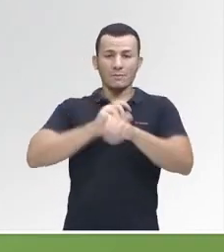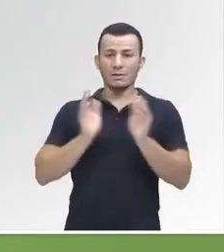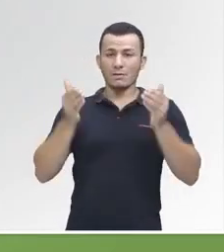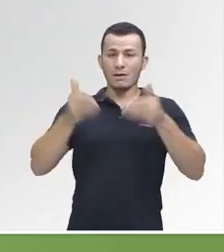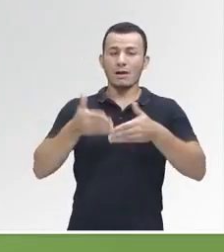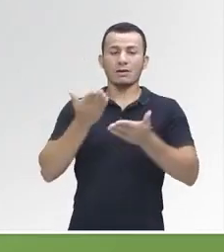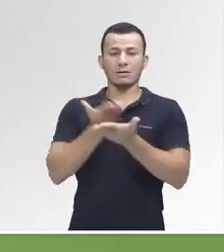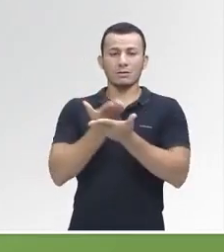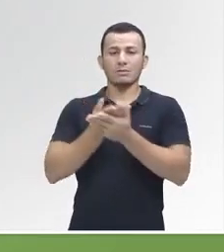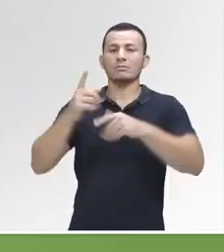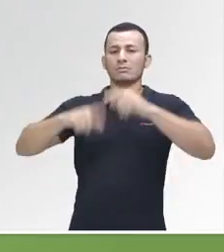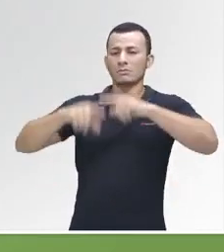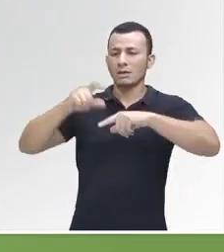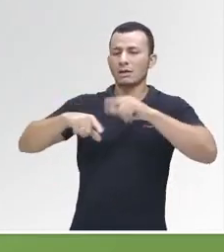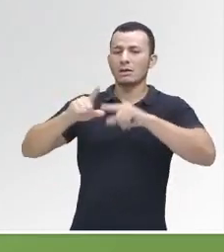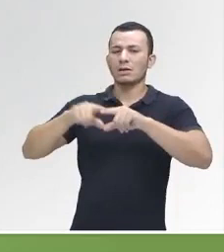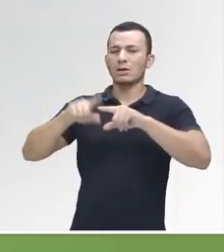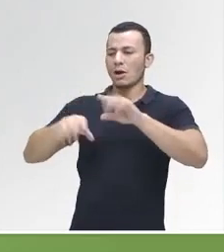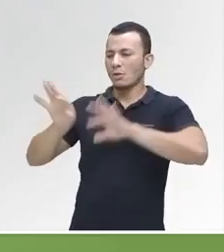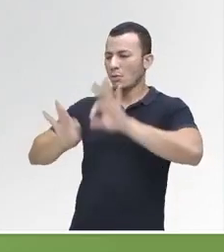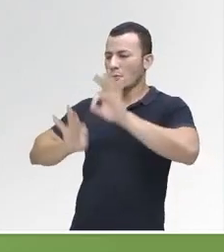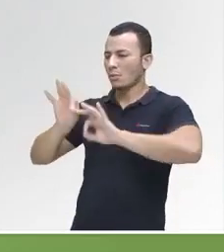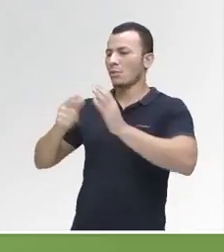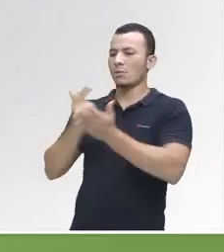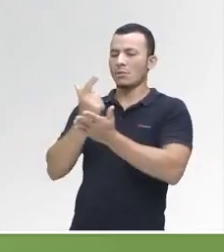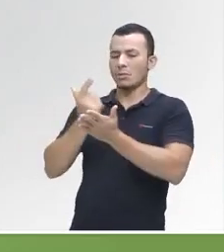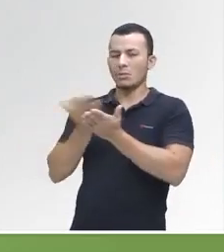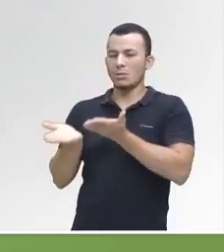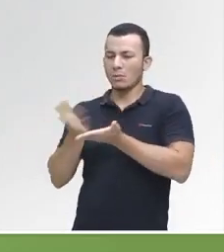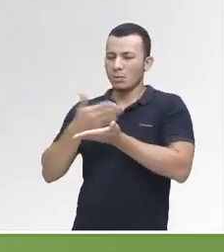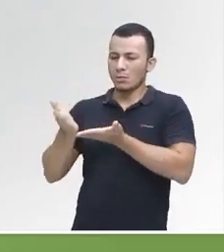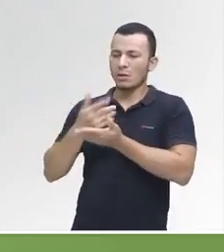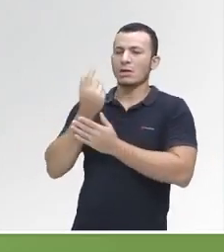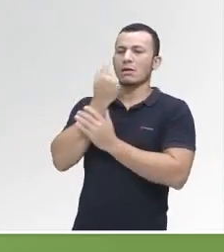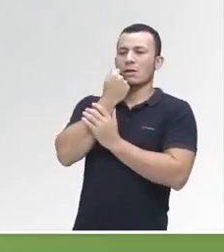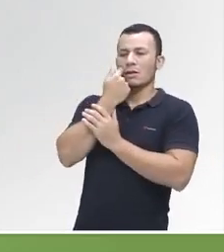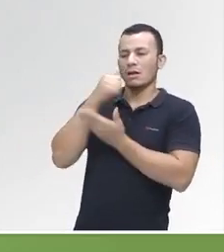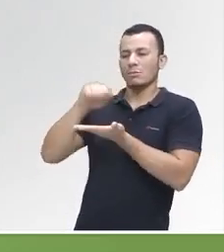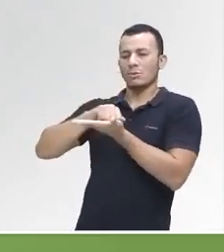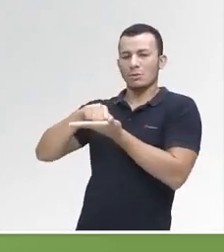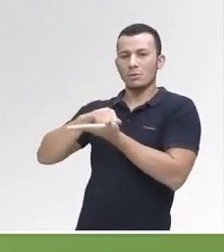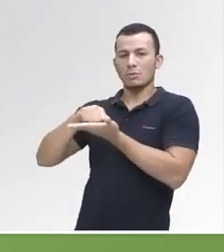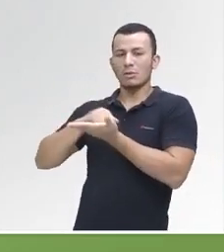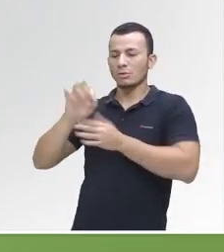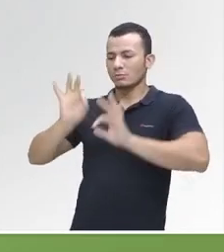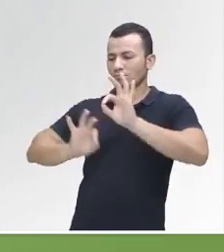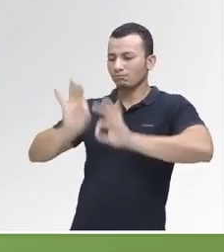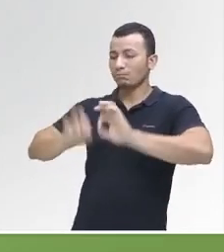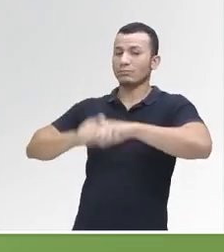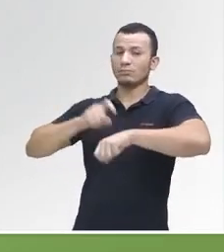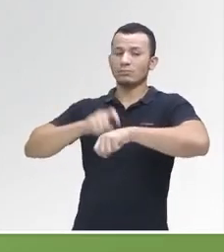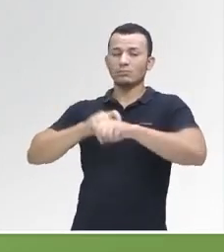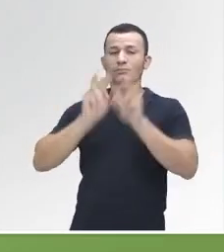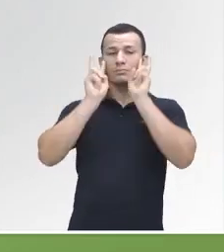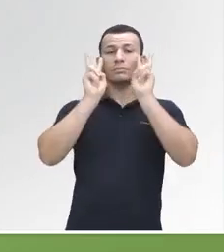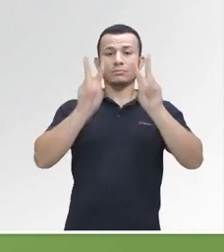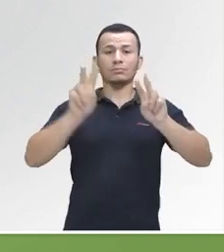pega seu material, seus livros, seu caderno, seu lápis, sua borracha e prepara aquele momento para